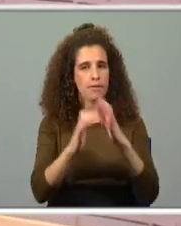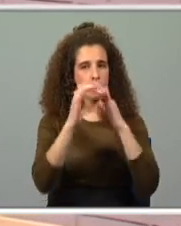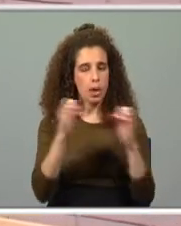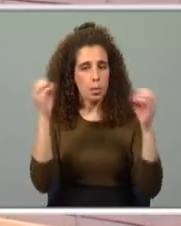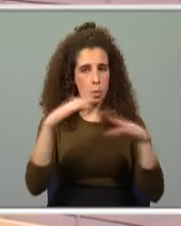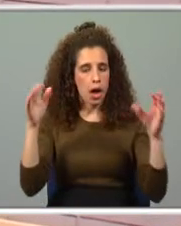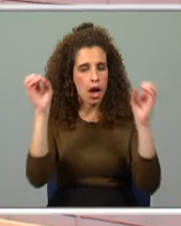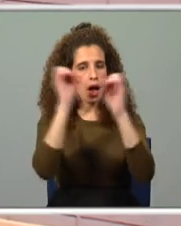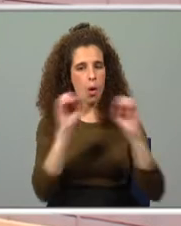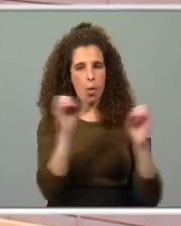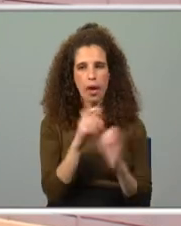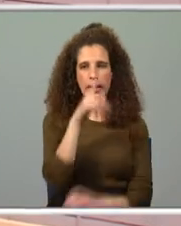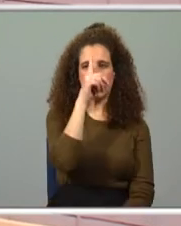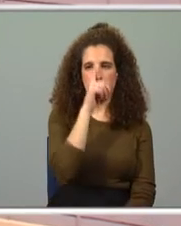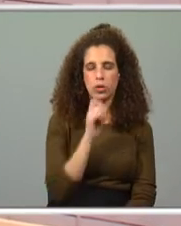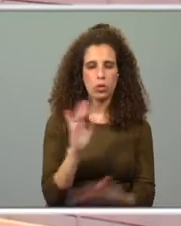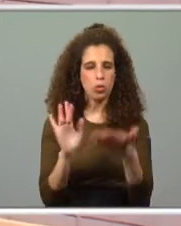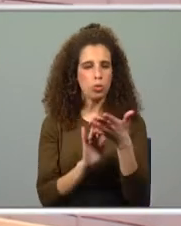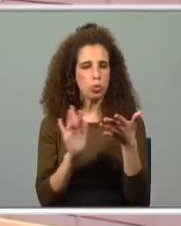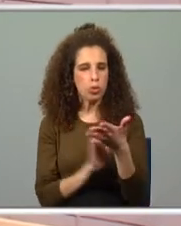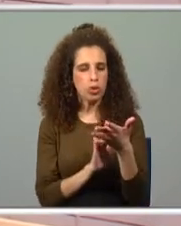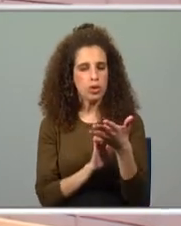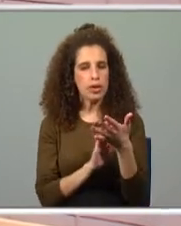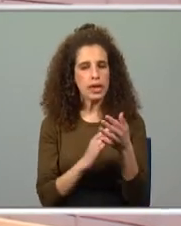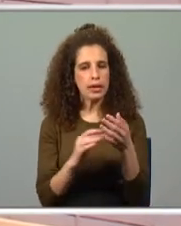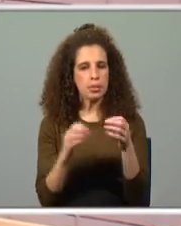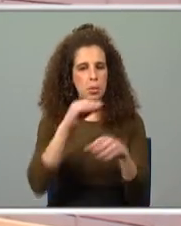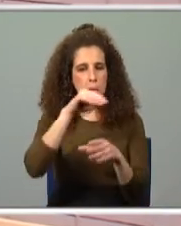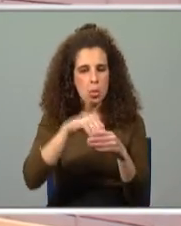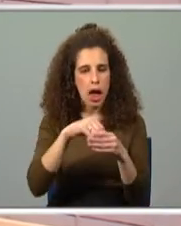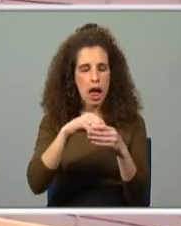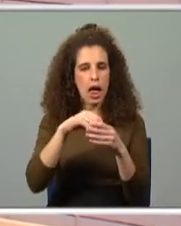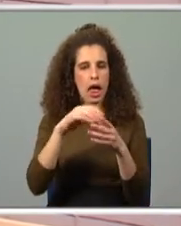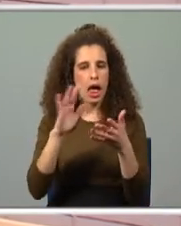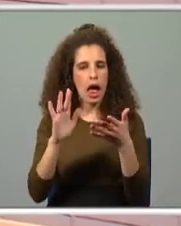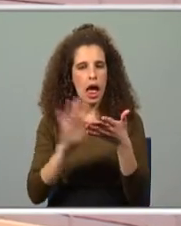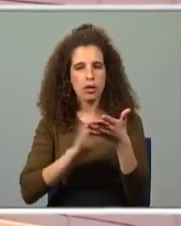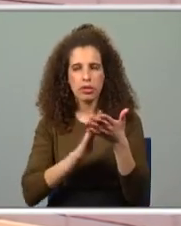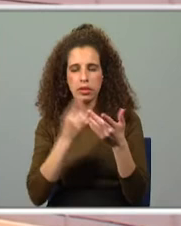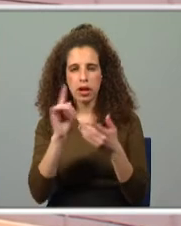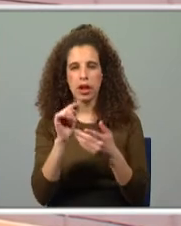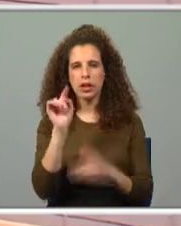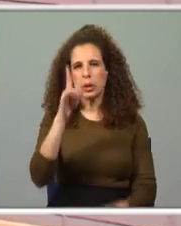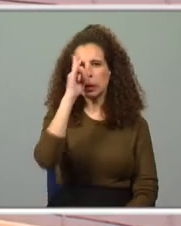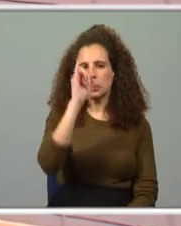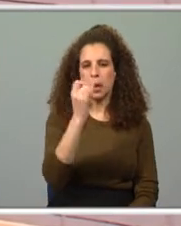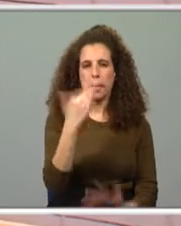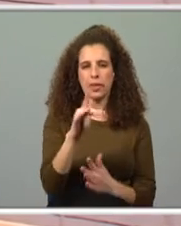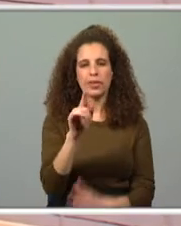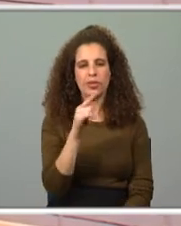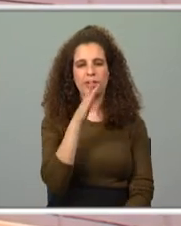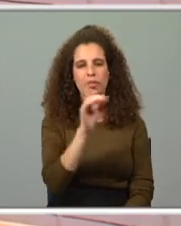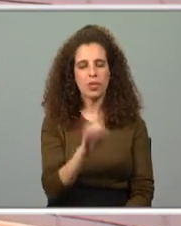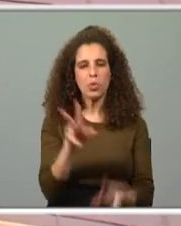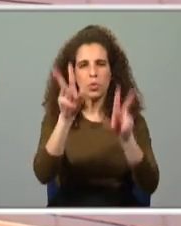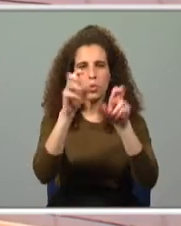mágica, fez-me lembrar uma obra que não é bem da literatura. Sabes qual é, Ana? Eu tenho uma ideia, mas eu vou-te deixar dizer. É que o